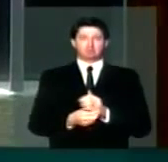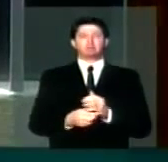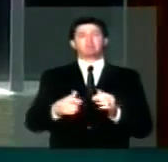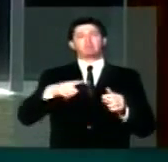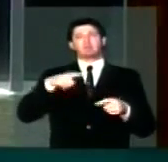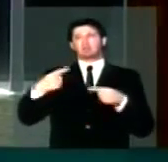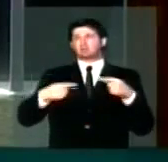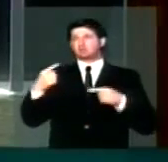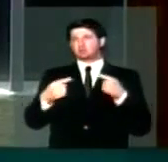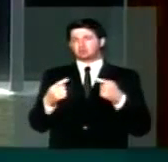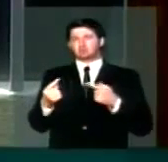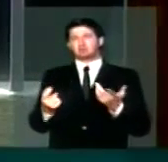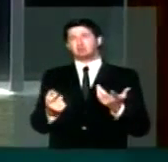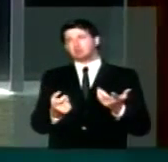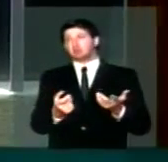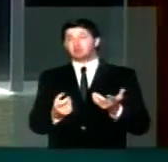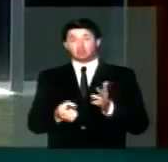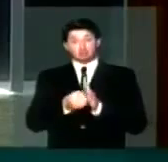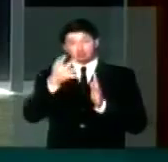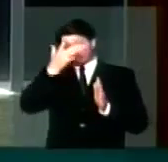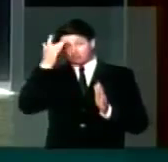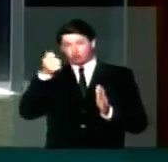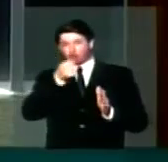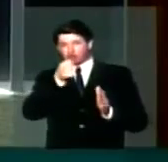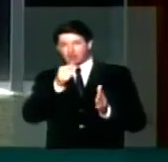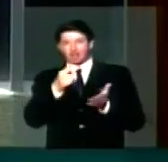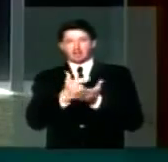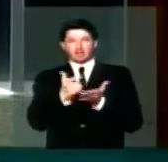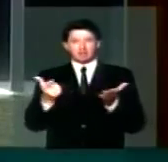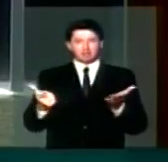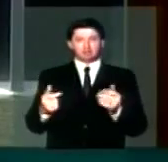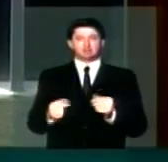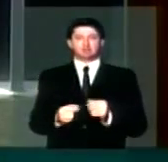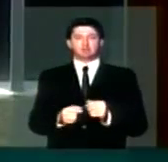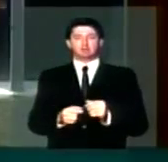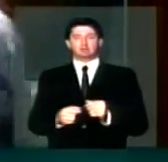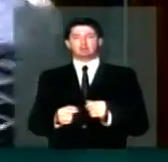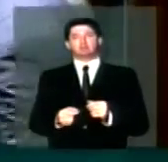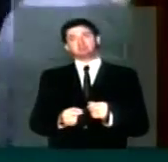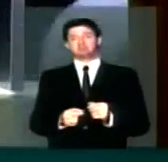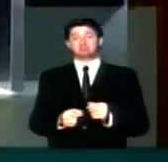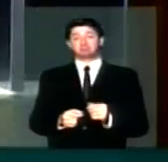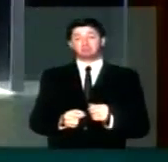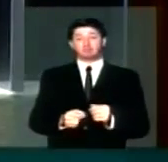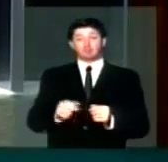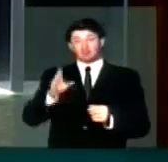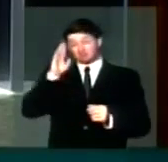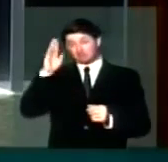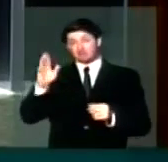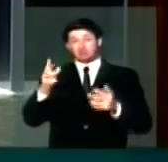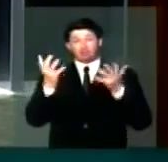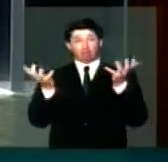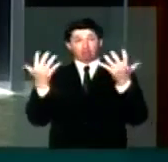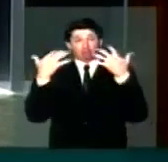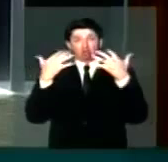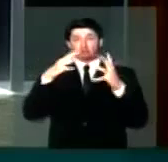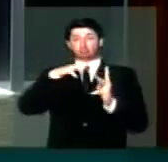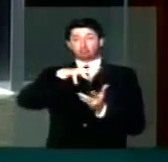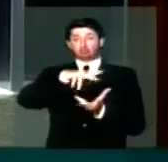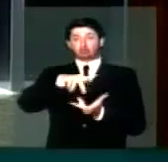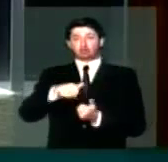sido tratado por muitos jornalistas como talvez o maior escândalo